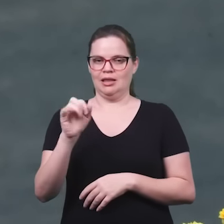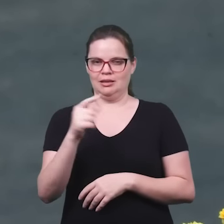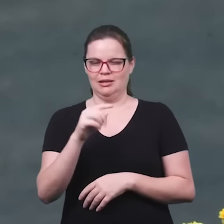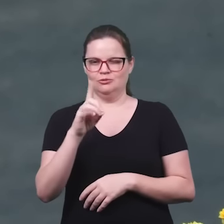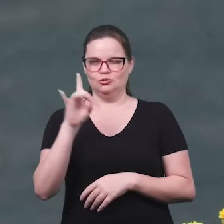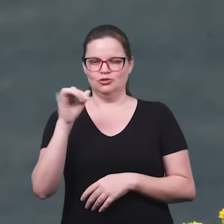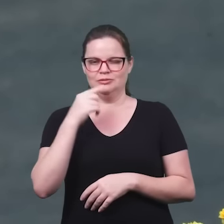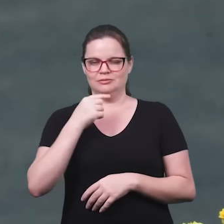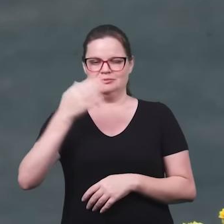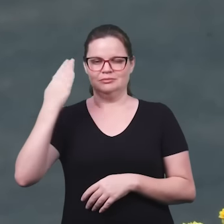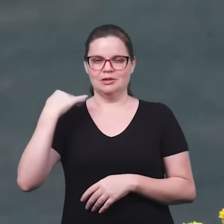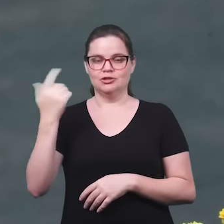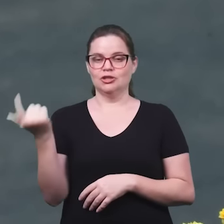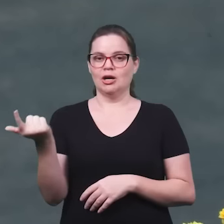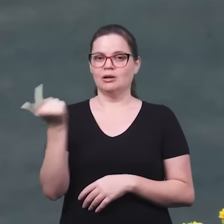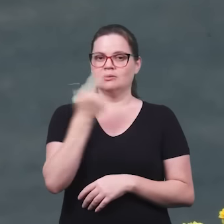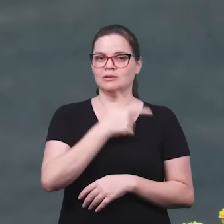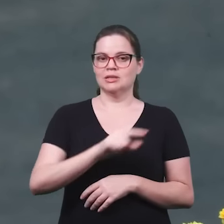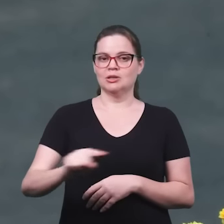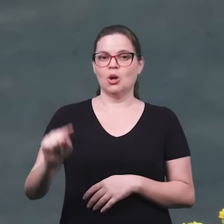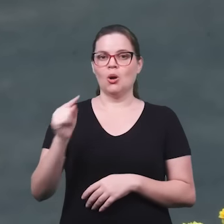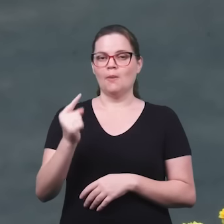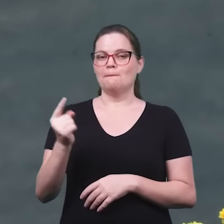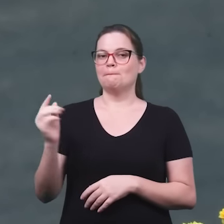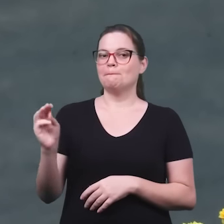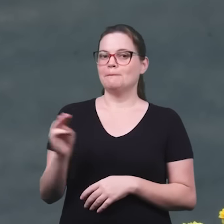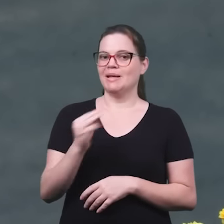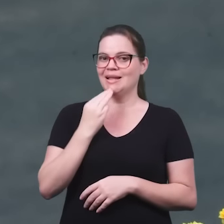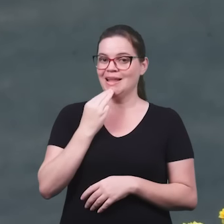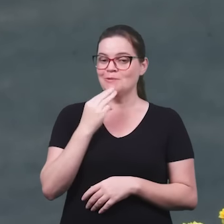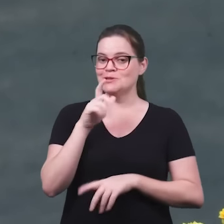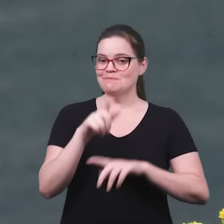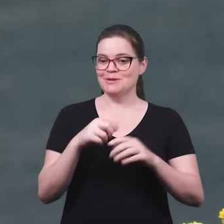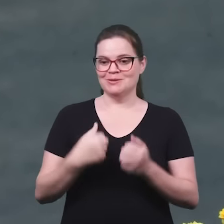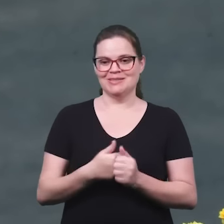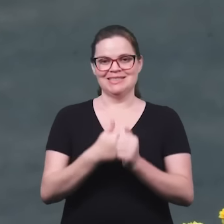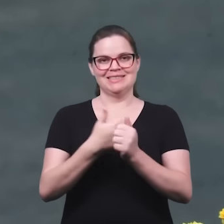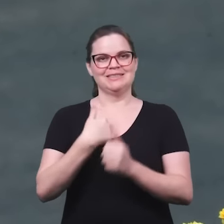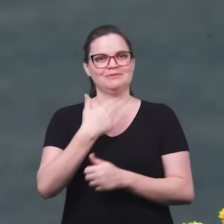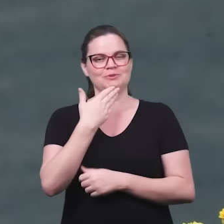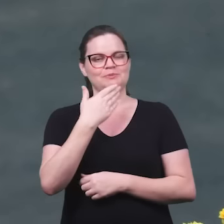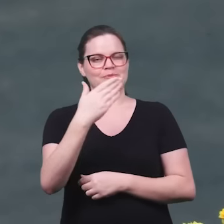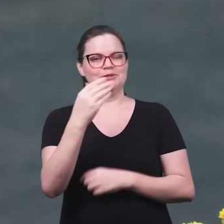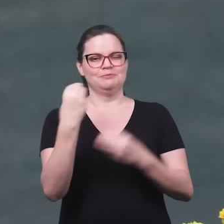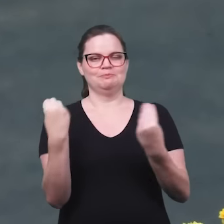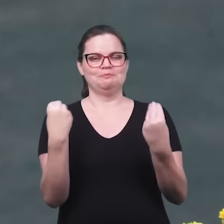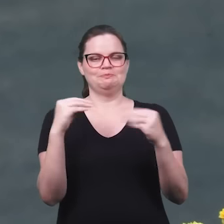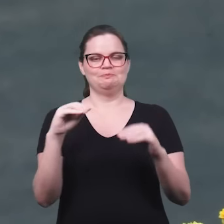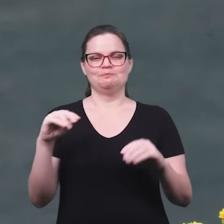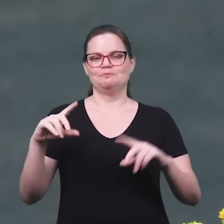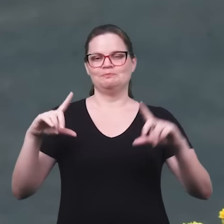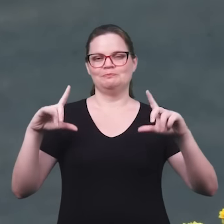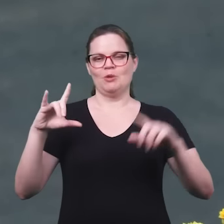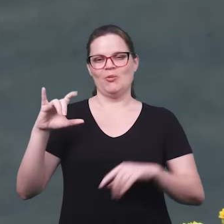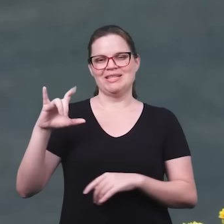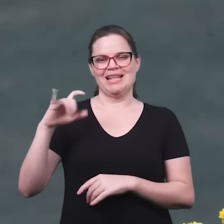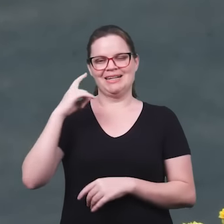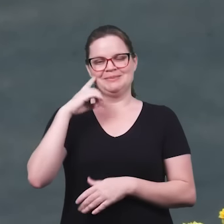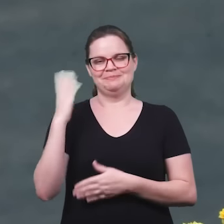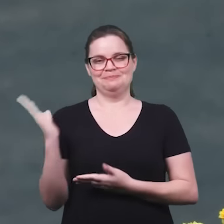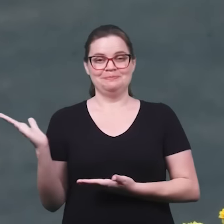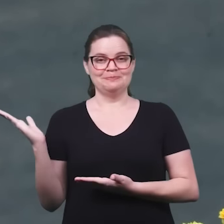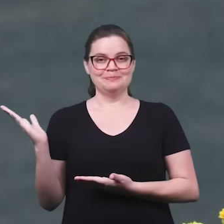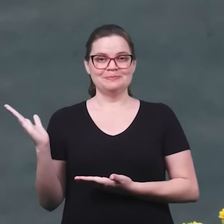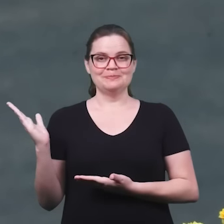1 milhão de seguidores no canal dele no Instagram. Eu vou pedir para o pessoal da técnica colocar aqui o @ do Daniel para